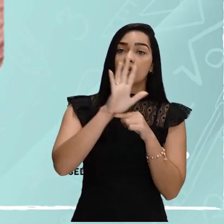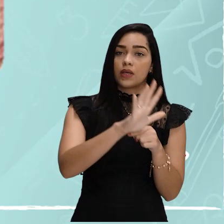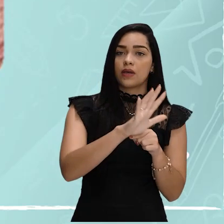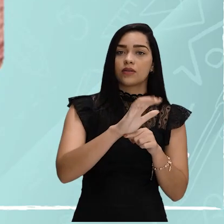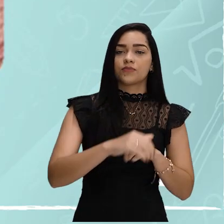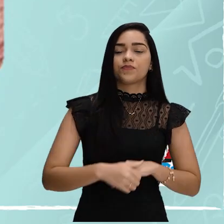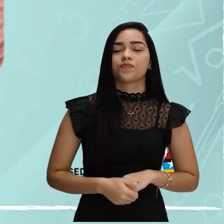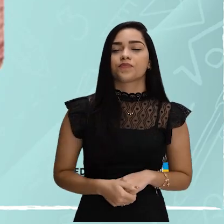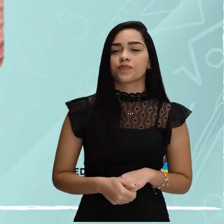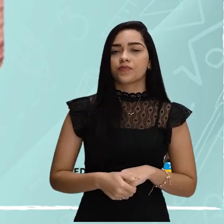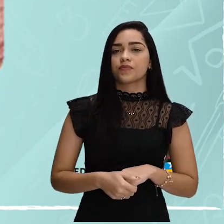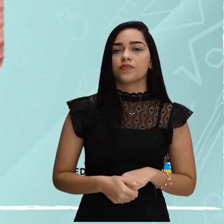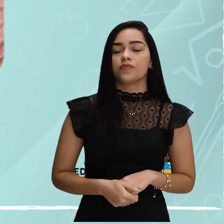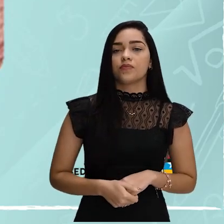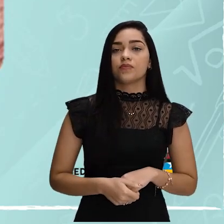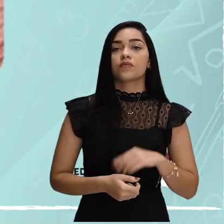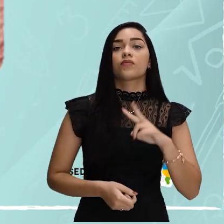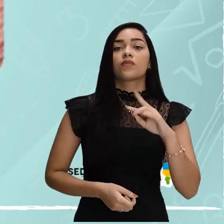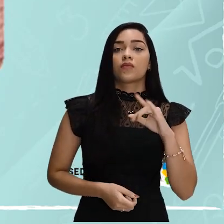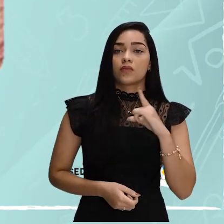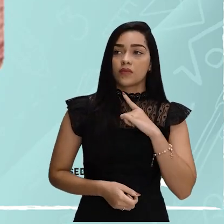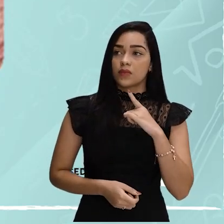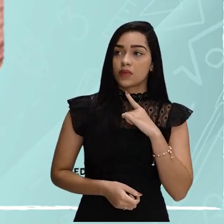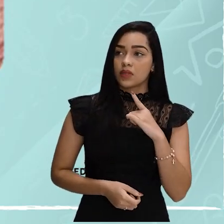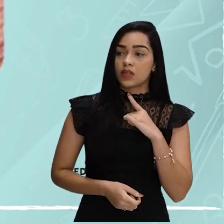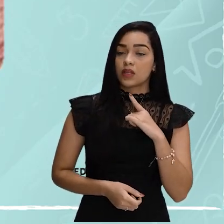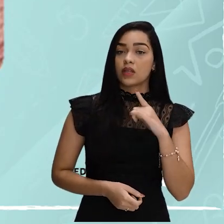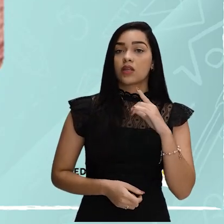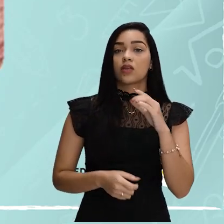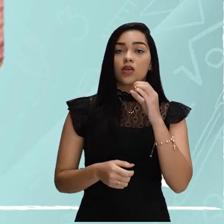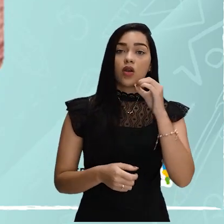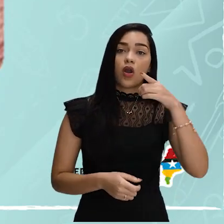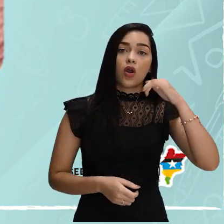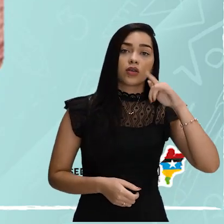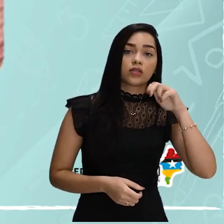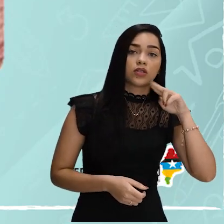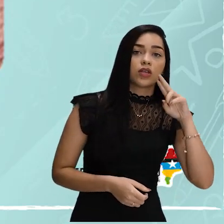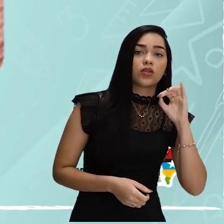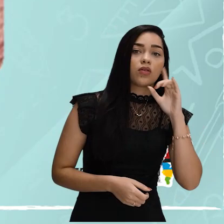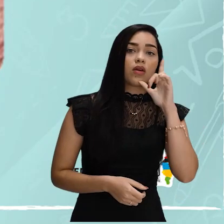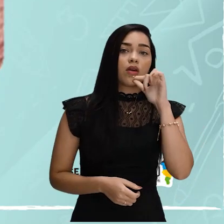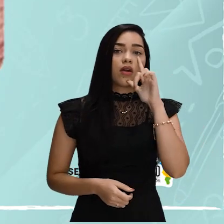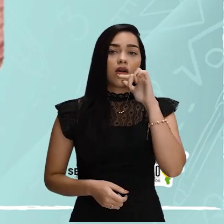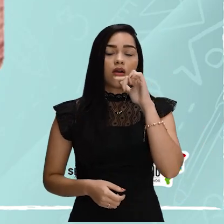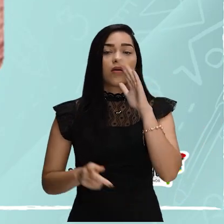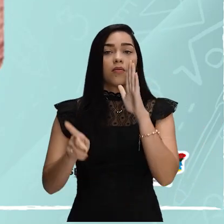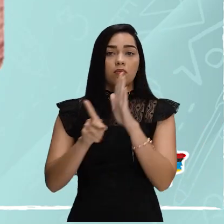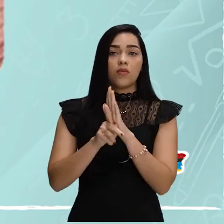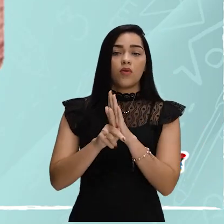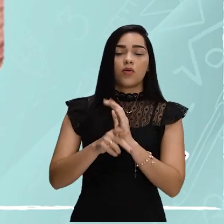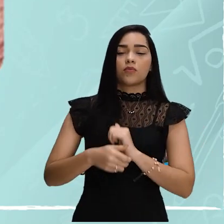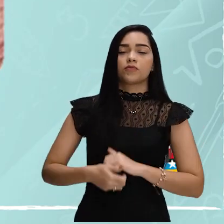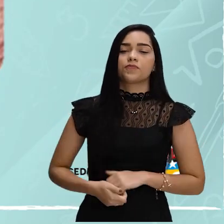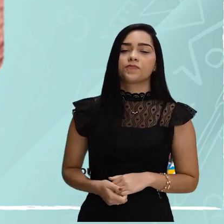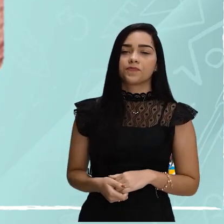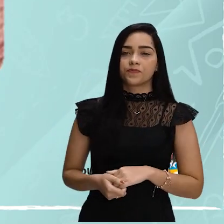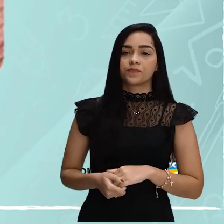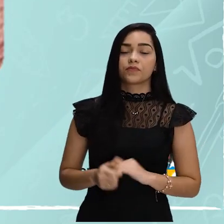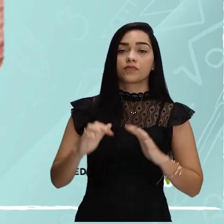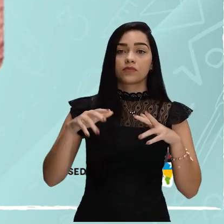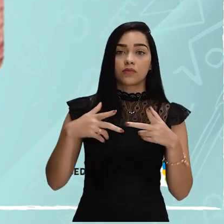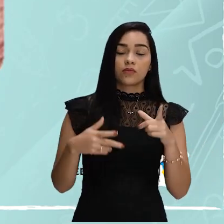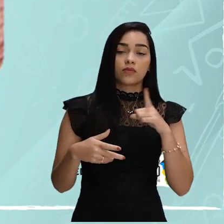tecido epitelial. Ele vai trazer oxigênio, vai trazer água, nutrientes para as células do tecido epitelial.